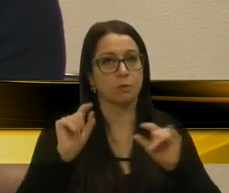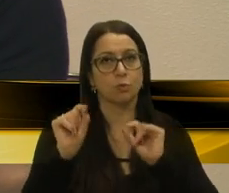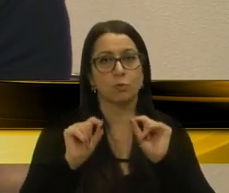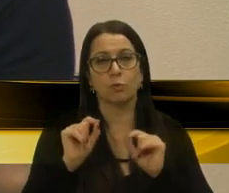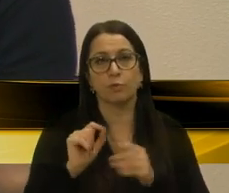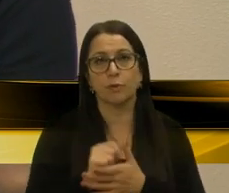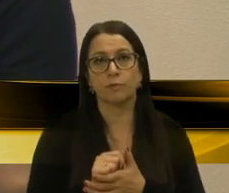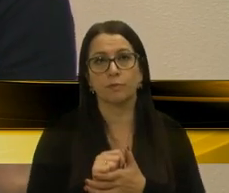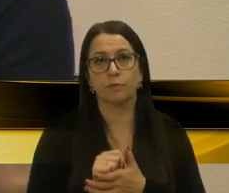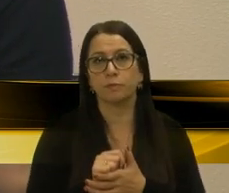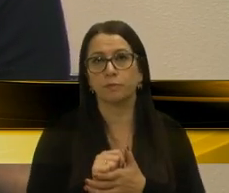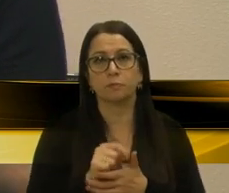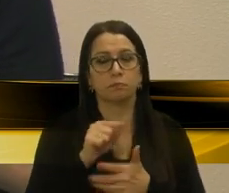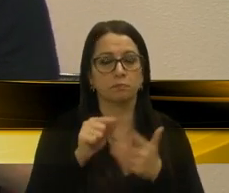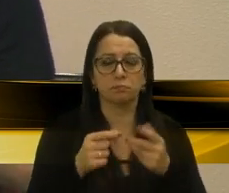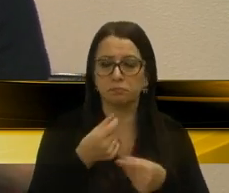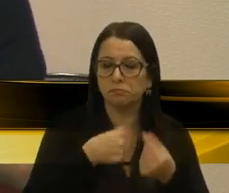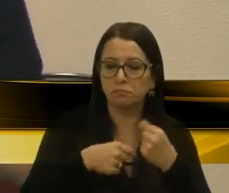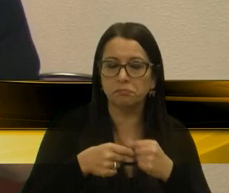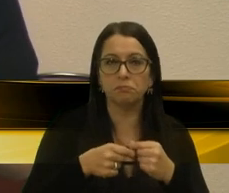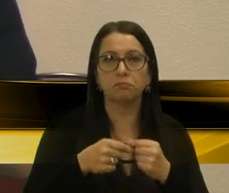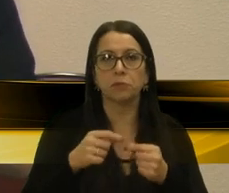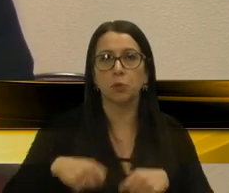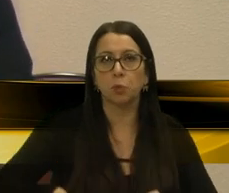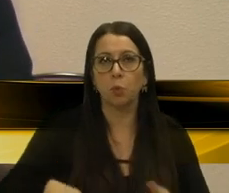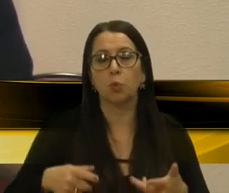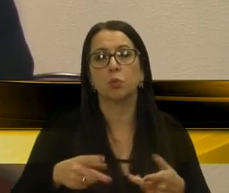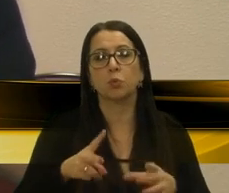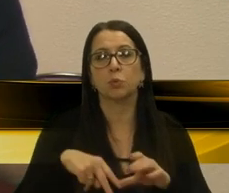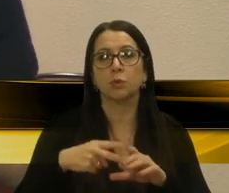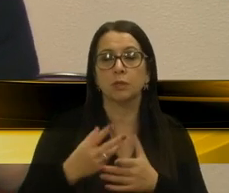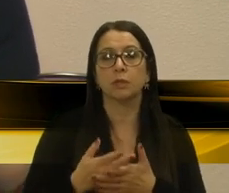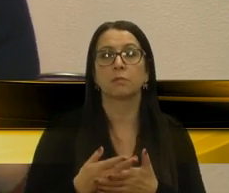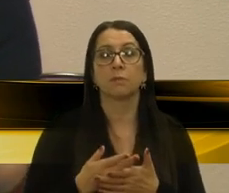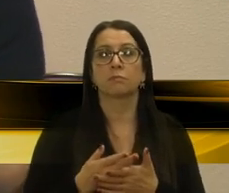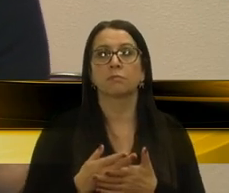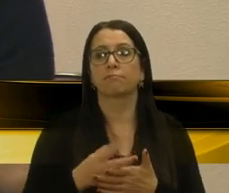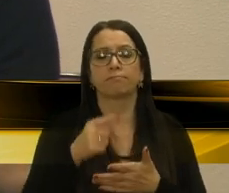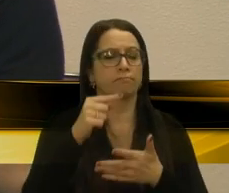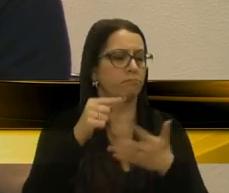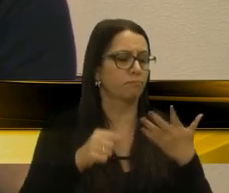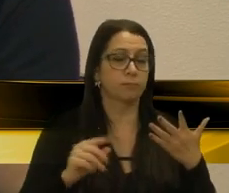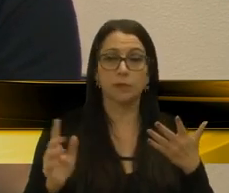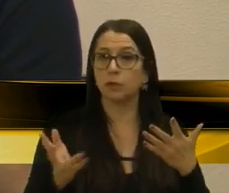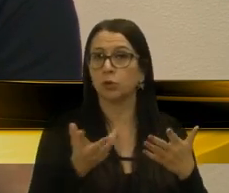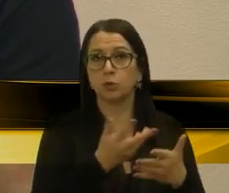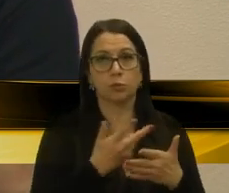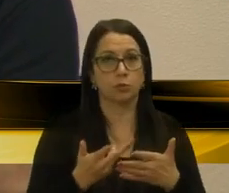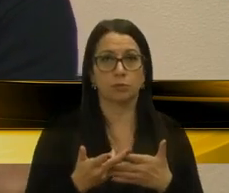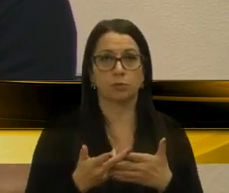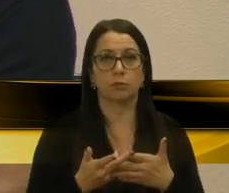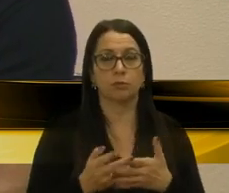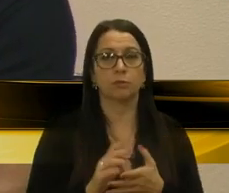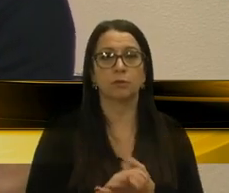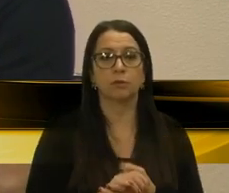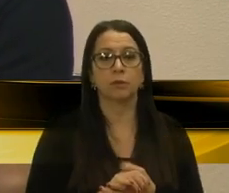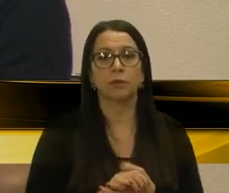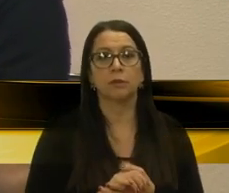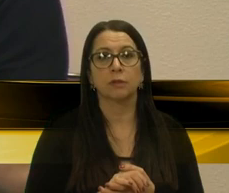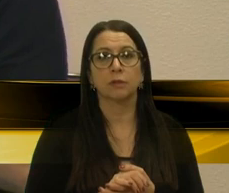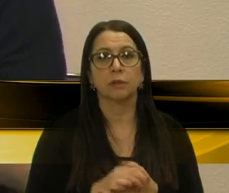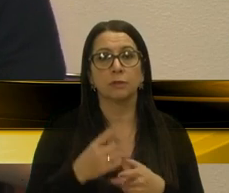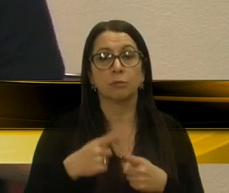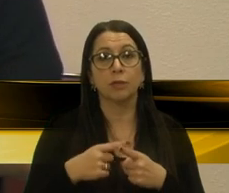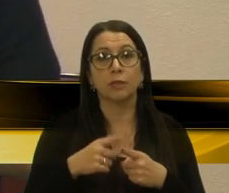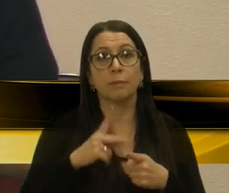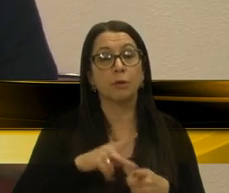relativas às questões econômicas, custos da Câmara de Vereadores, enfim, todas as questões, porque as pessoas